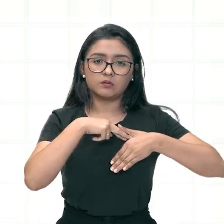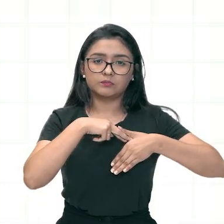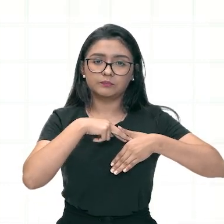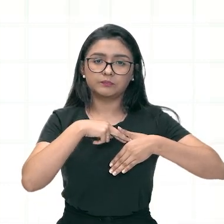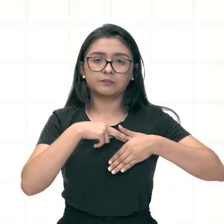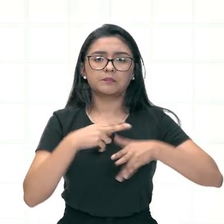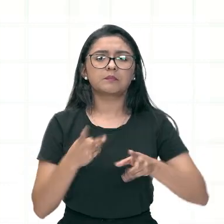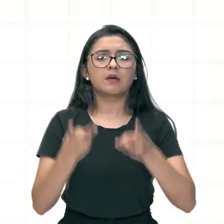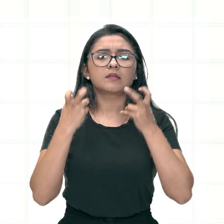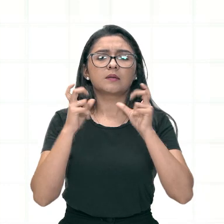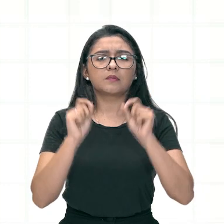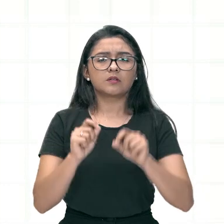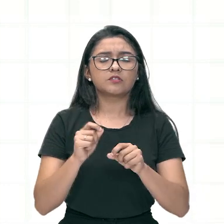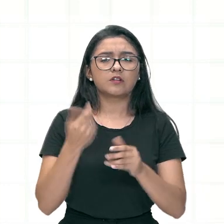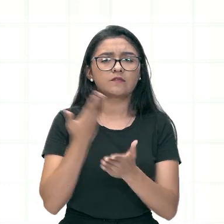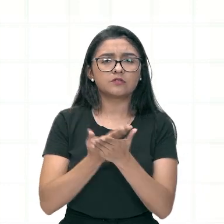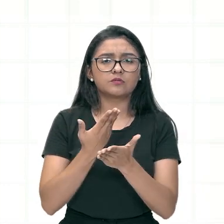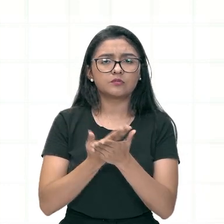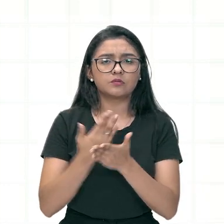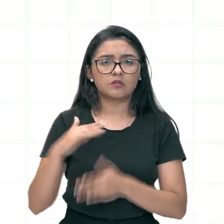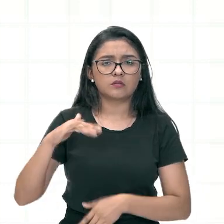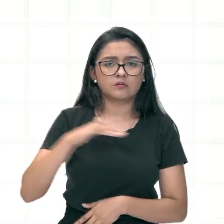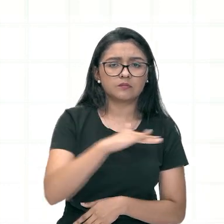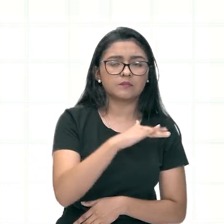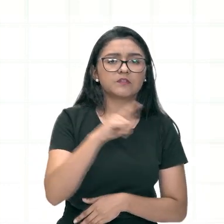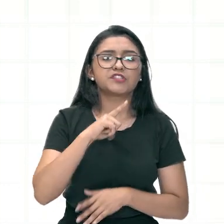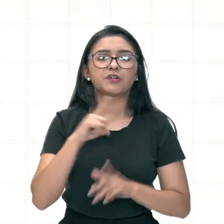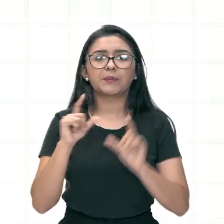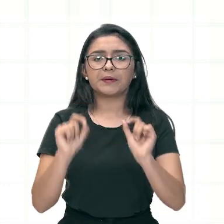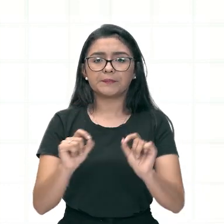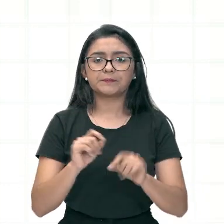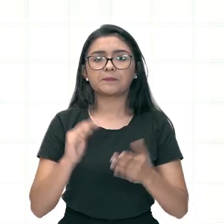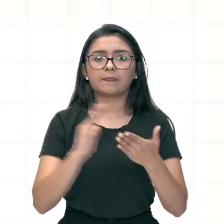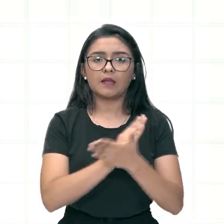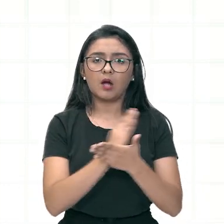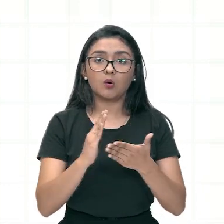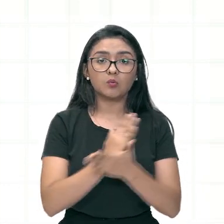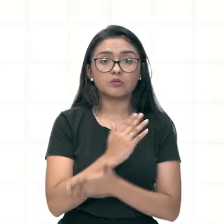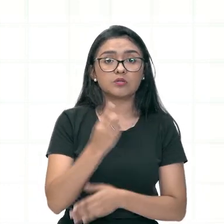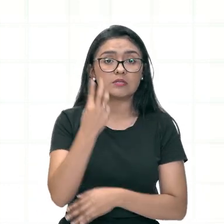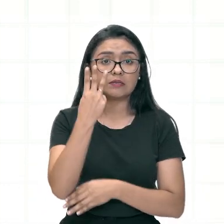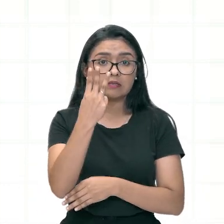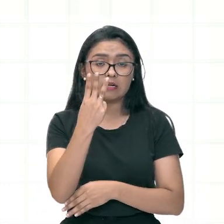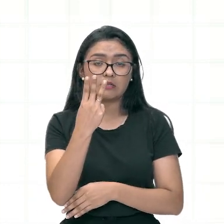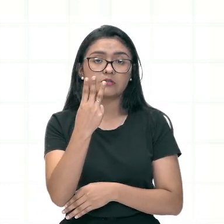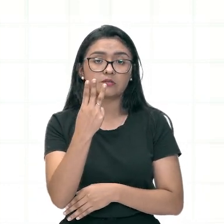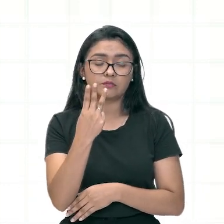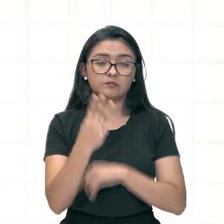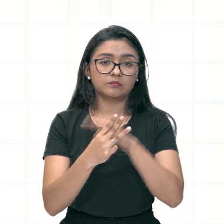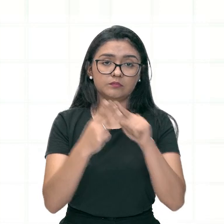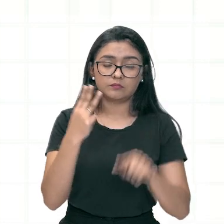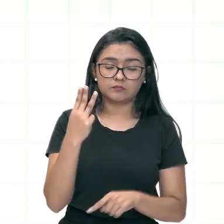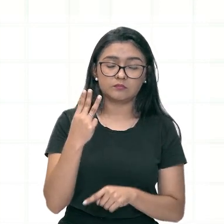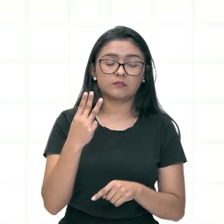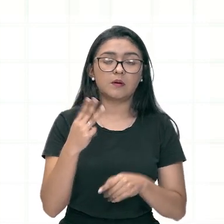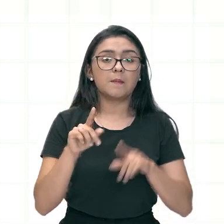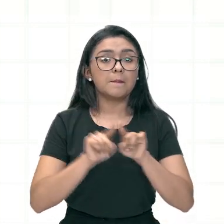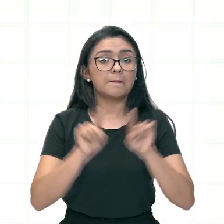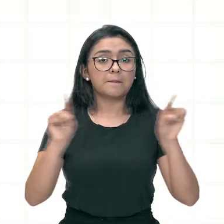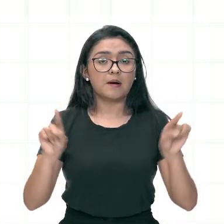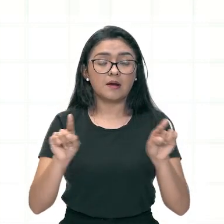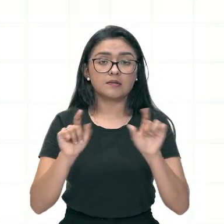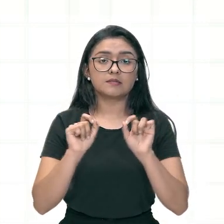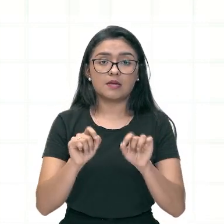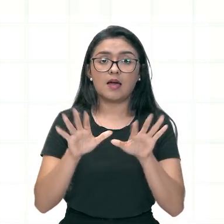ventrículos. Lembra que quando a gente estava estudando sobre os répteis, a gente falou que alguns só tinham 3 cavidades, né? No caso aí das aves